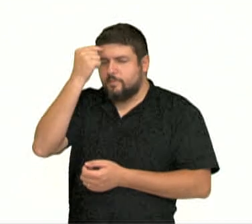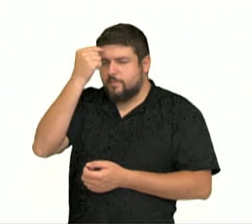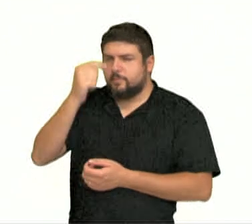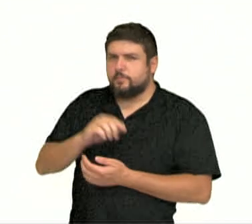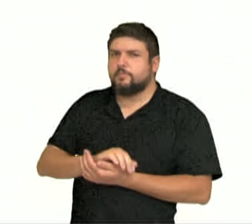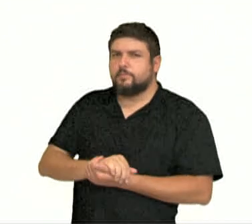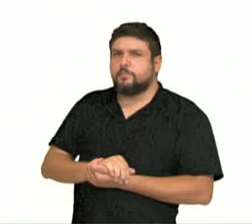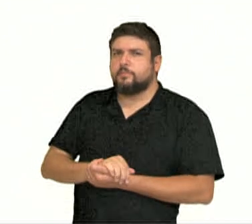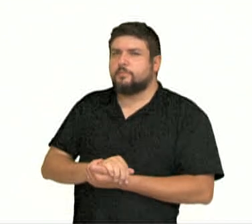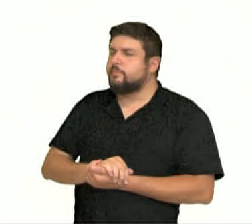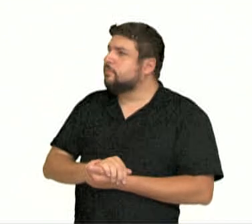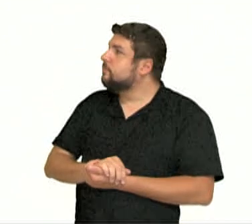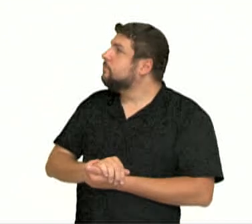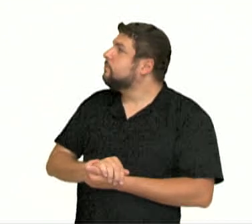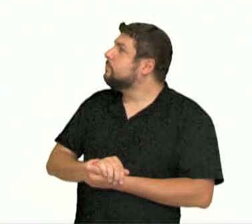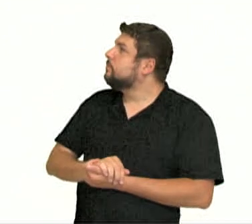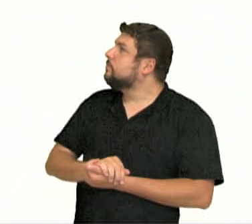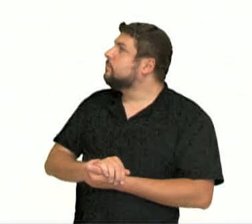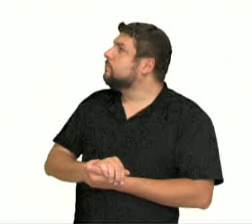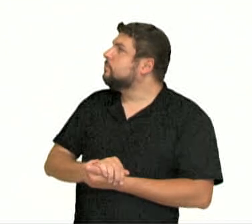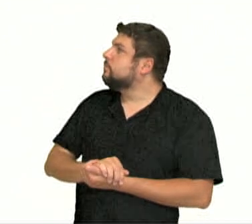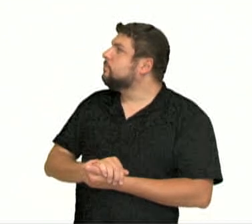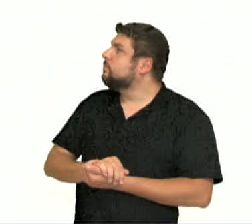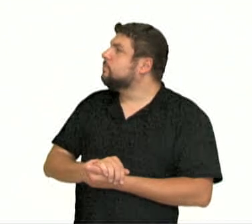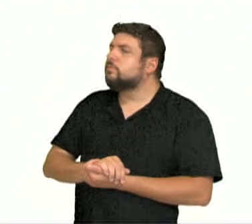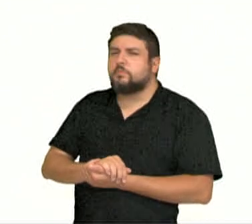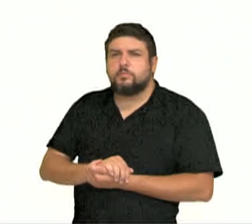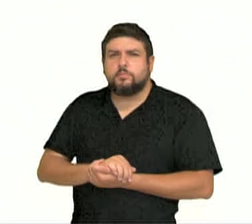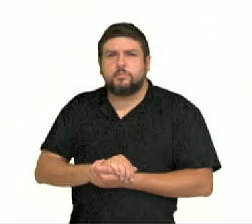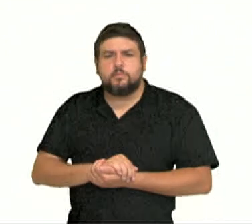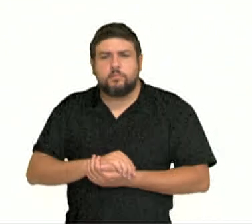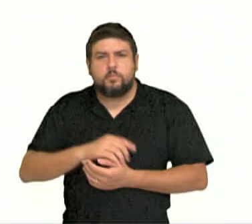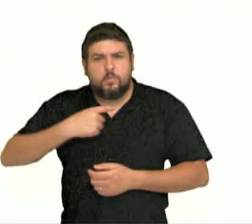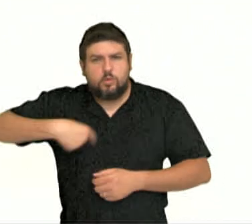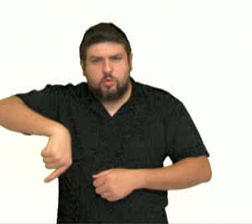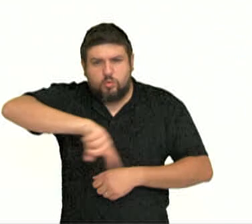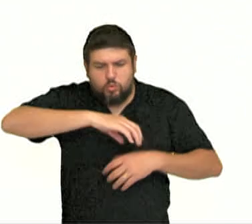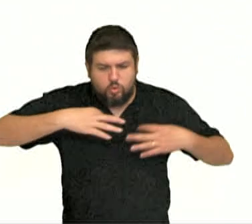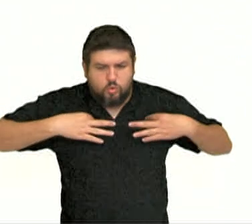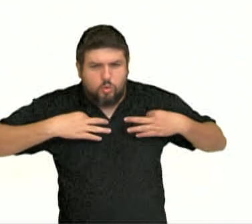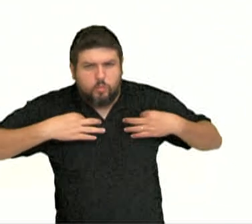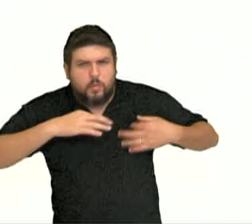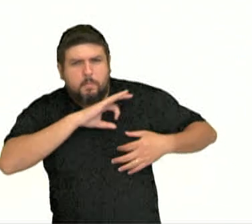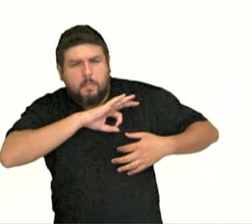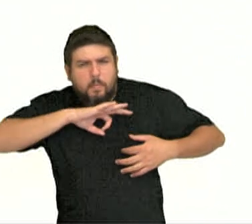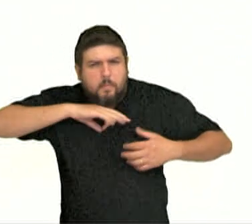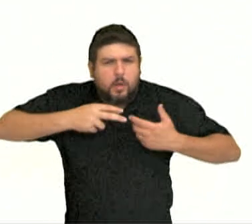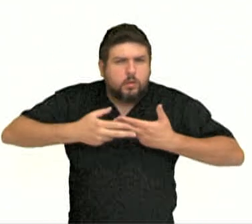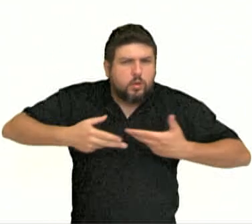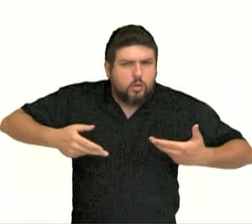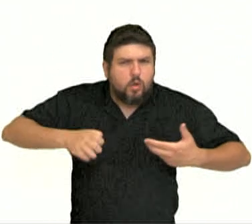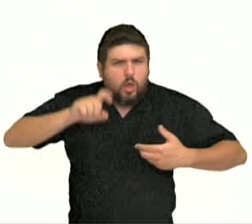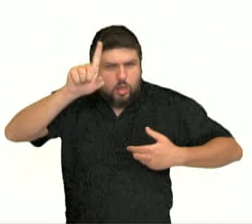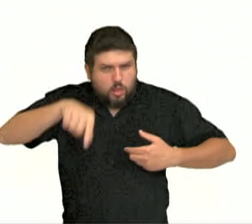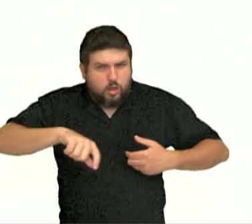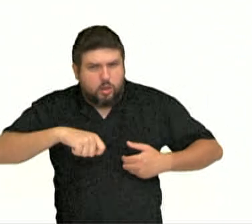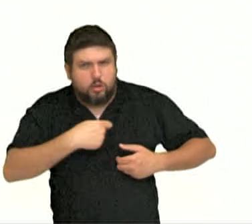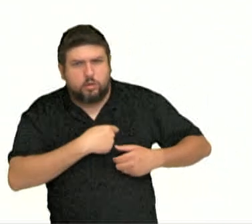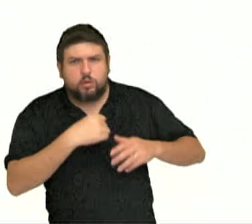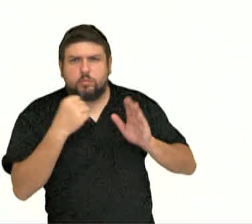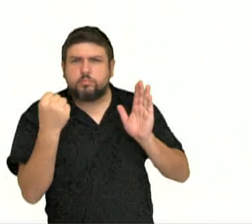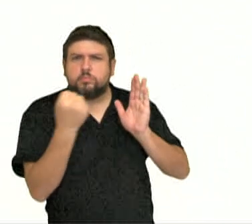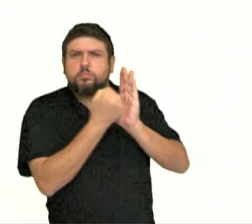aula. Somos lo que levamos no corpo? Somos o que levamos no corpo? Si eres blanco,